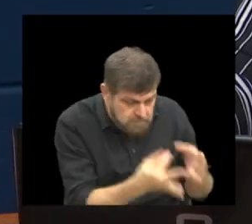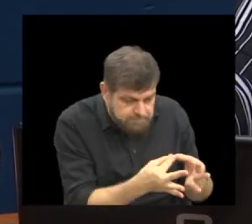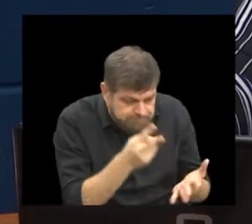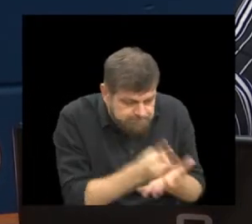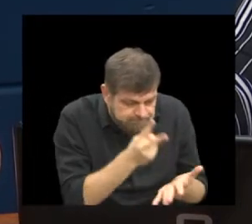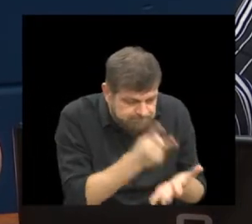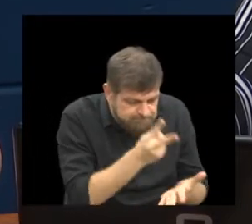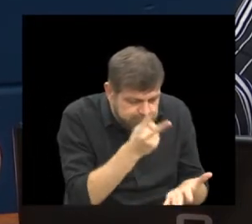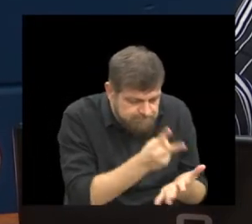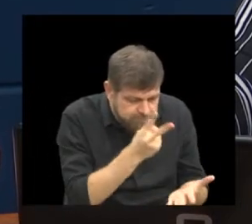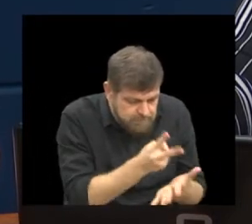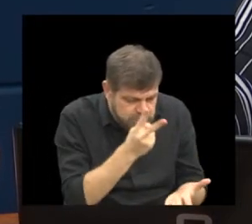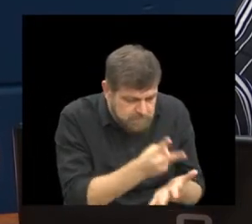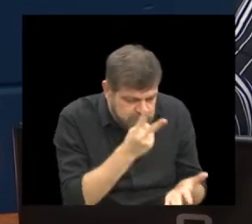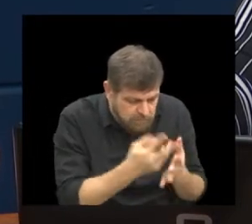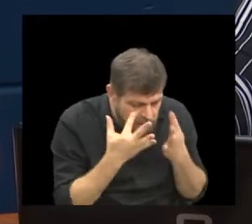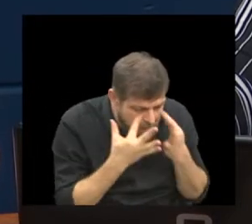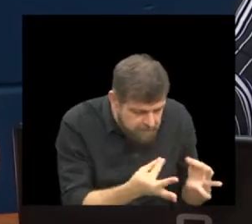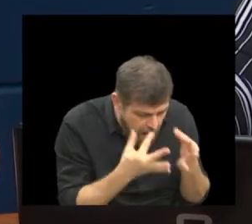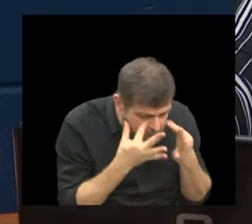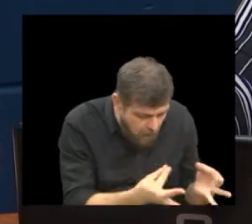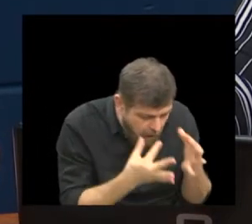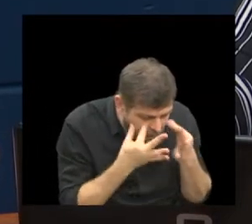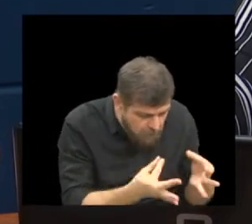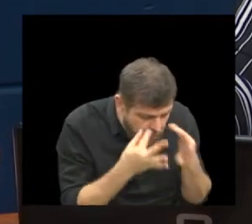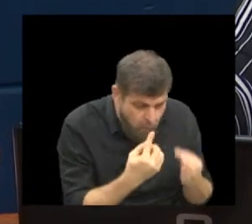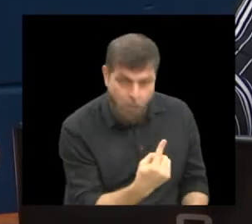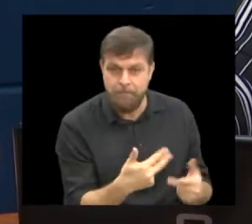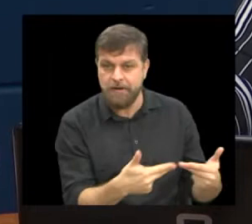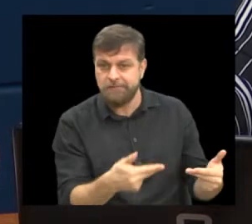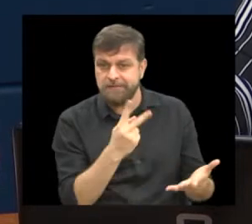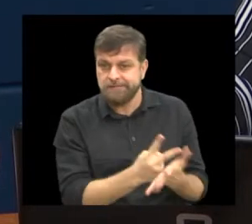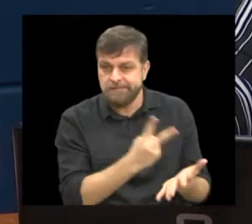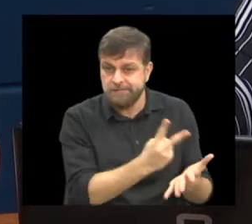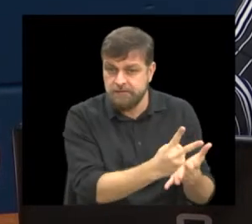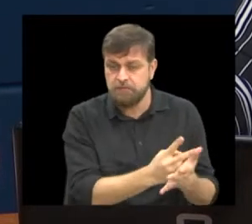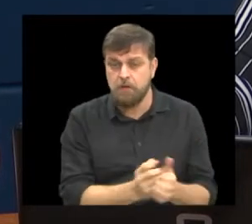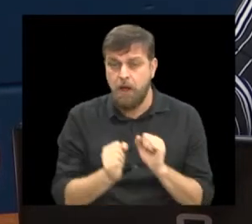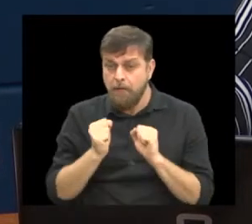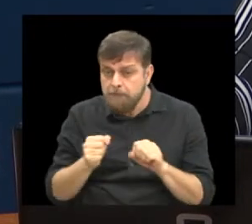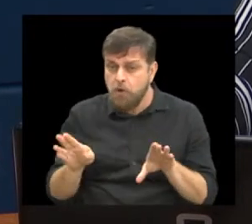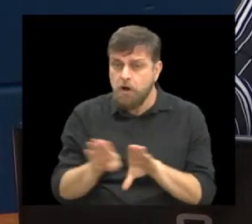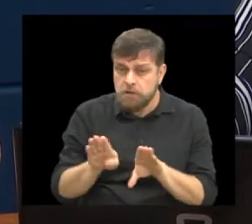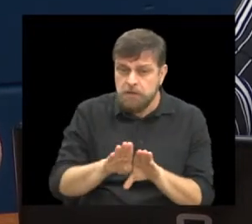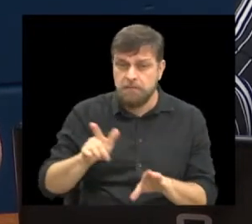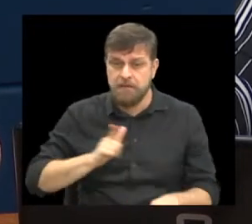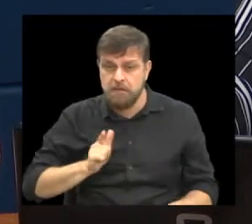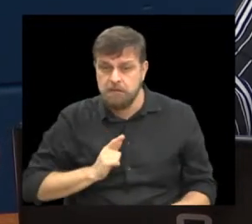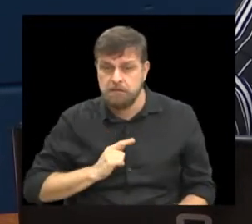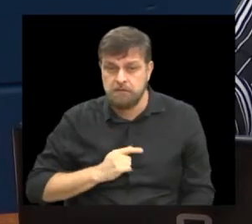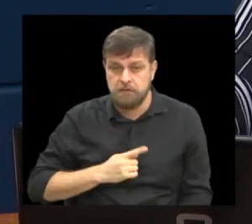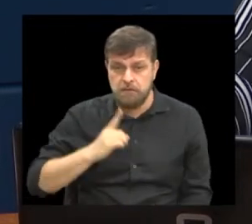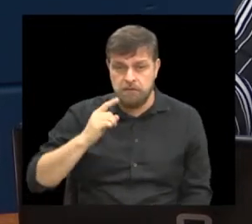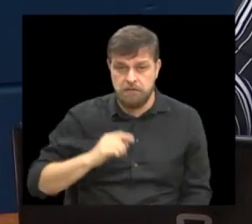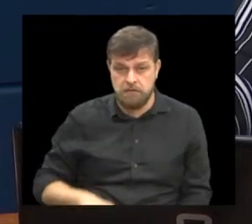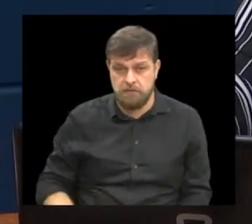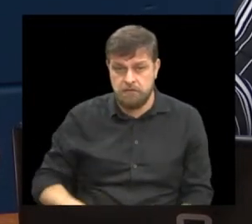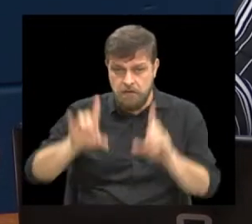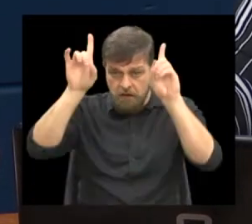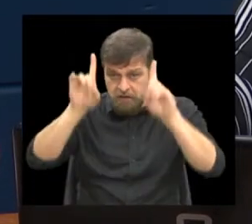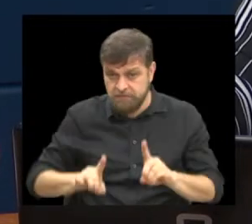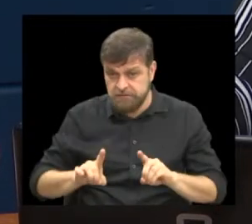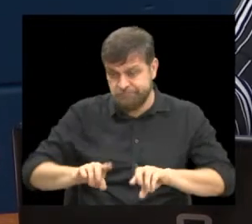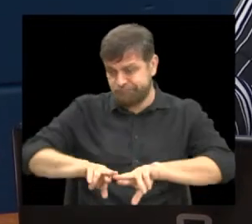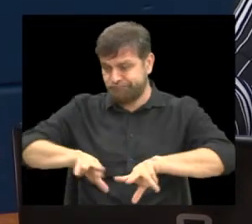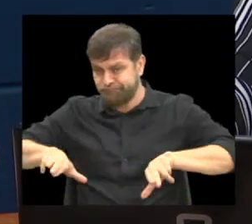até um hiperfoco, ele fica muito focado naquilo. Mas pode estar associado a uma outra deficiência. Então, ele é fera em decorar